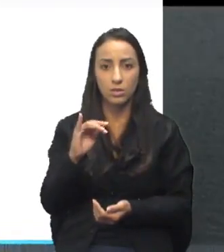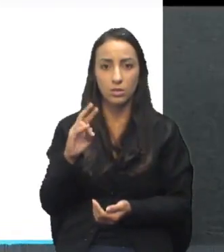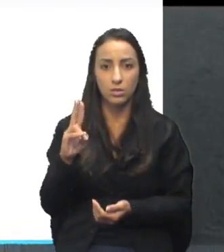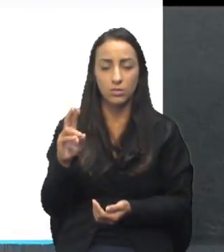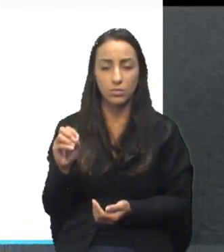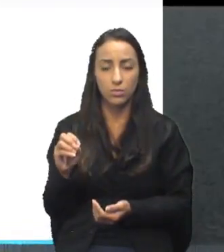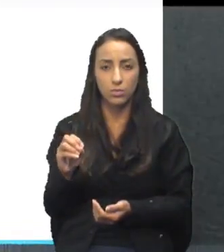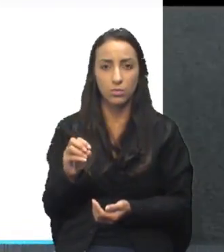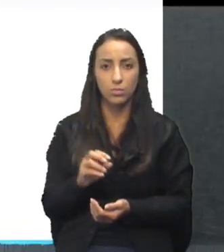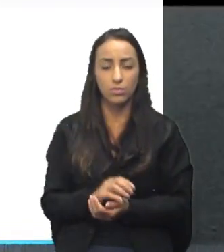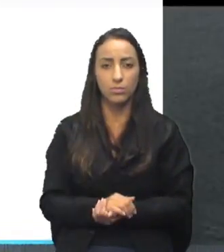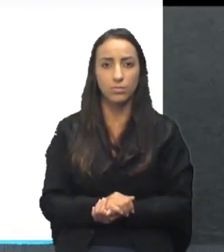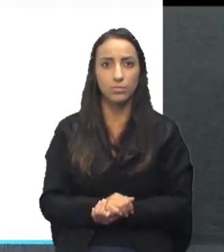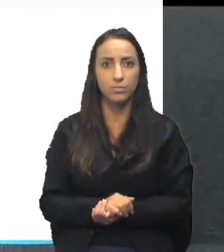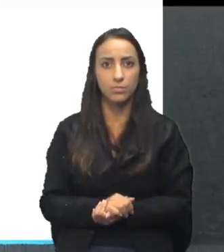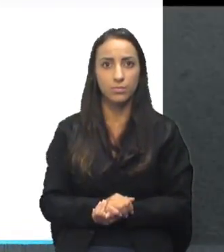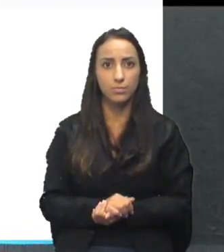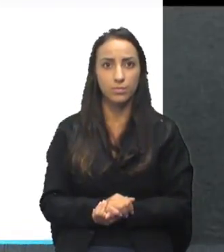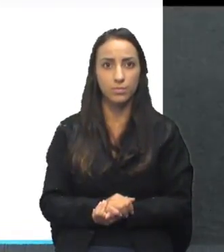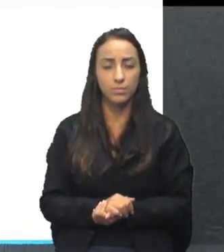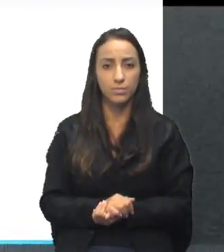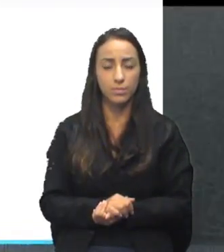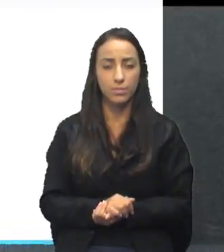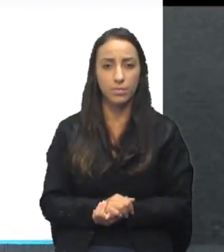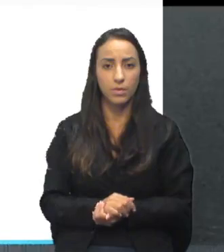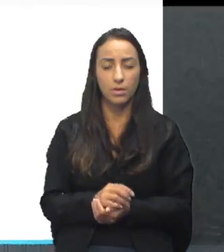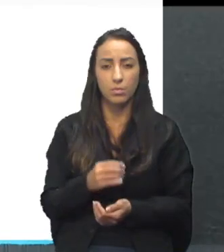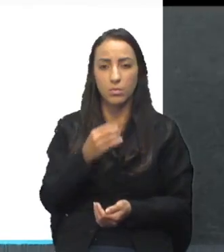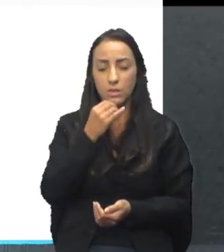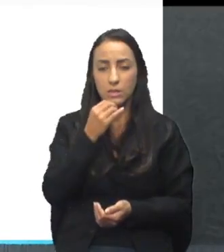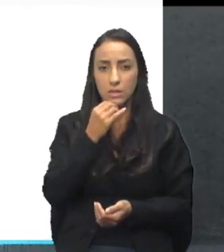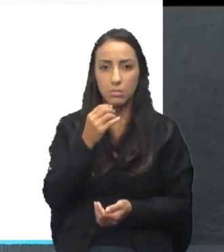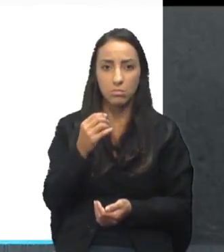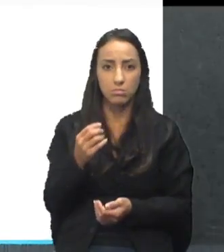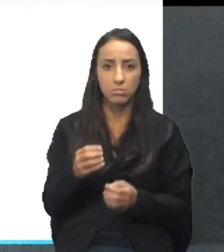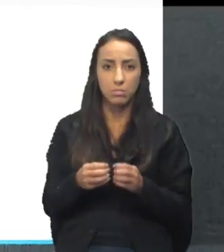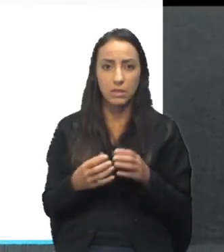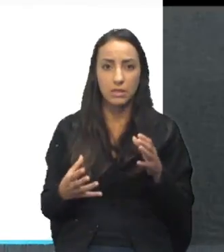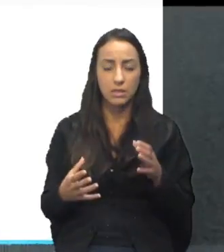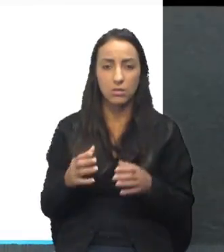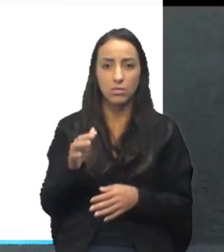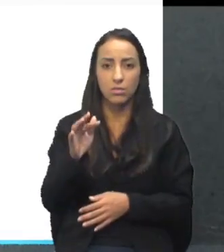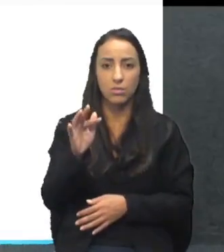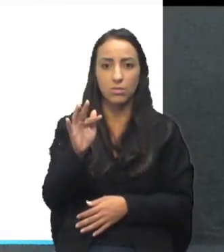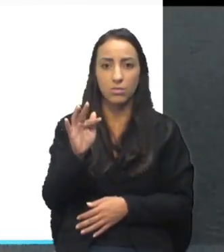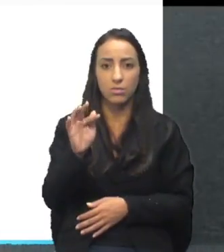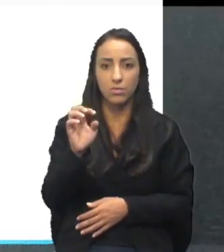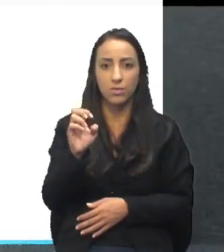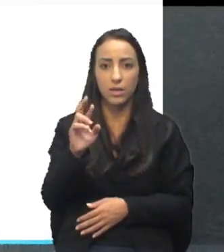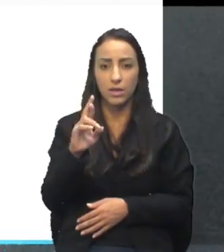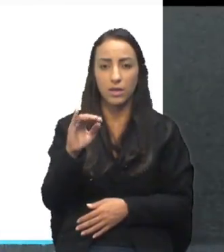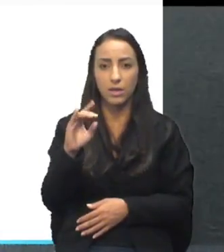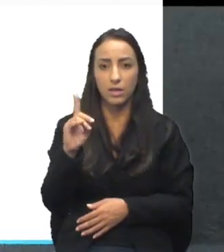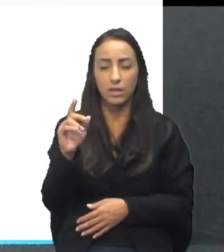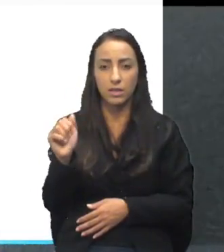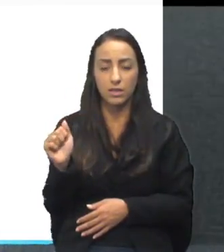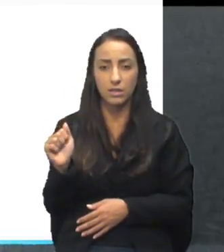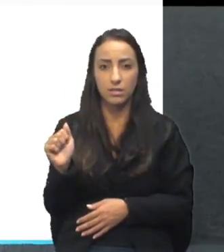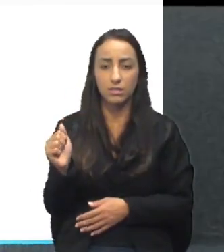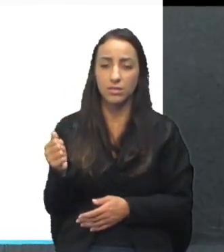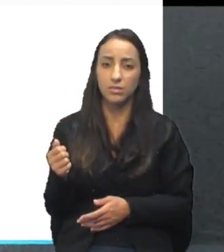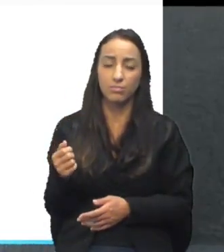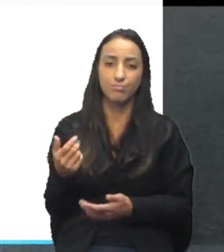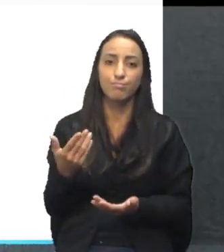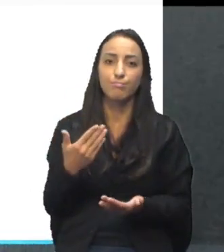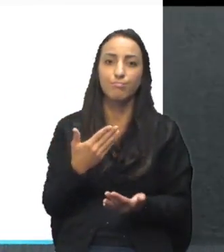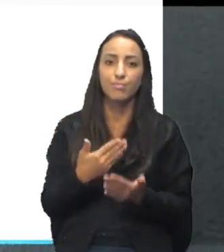perda da integridade da pele. Então, aparecimento de lesões e feridas significa que eu perdi a integridade da